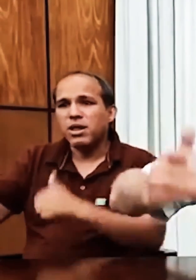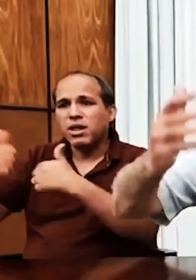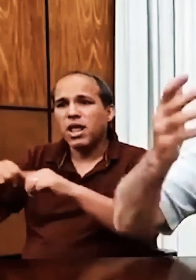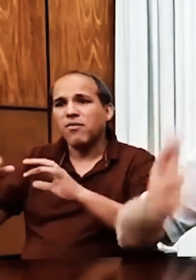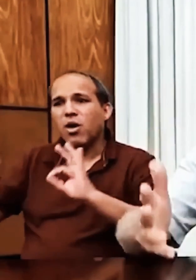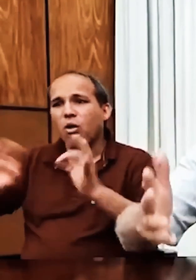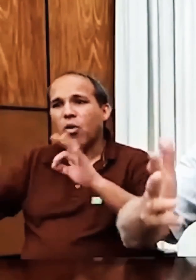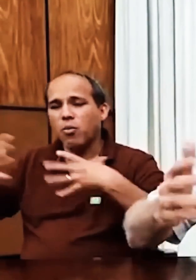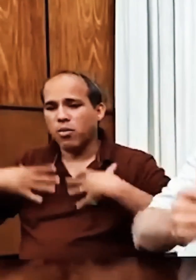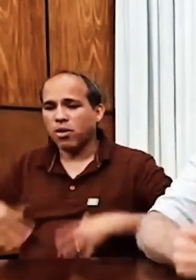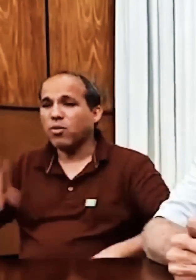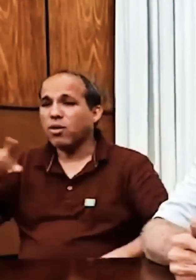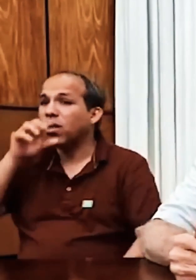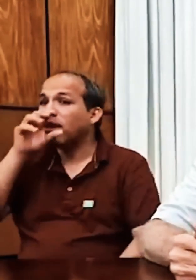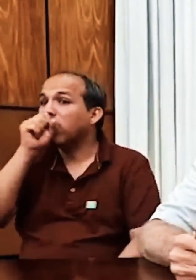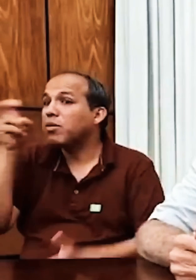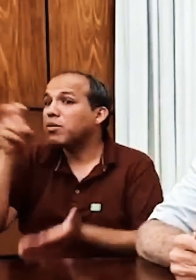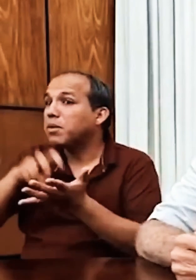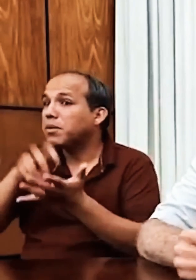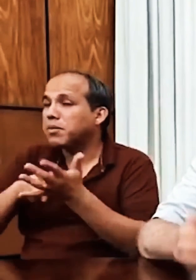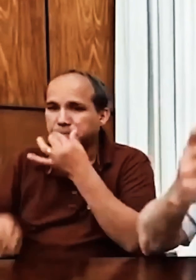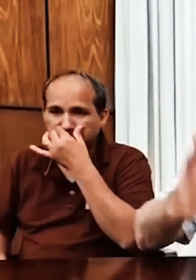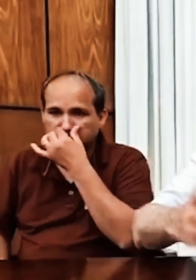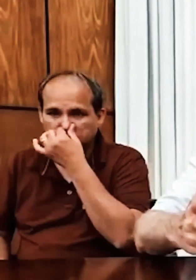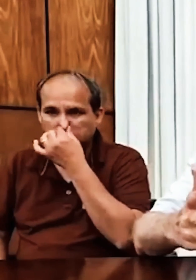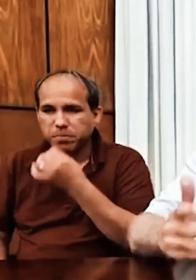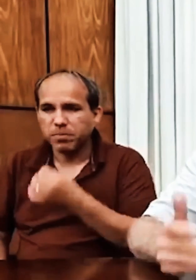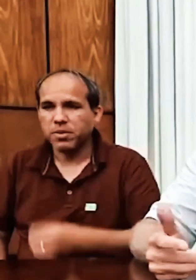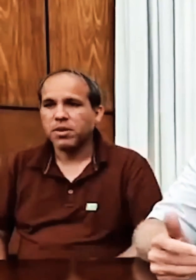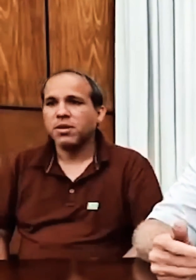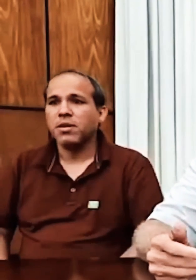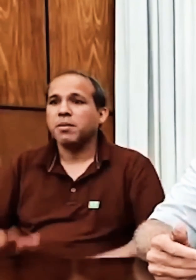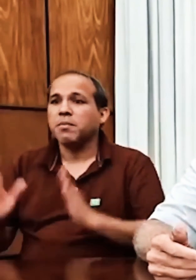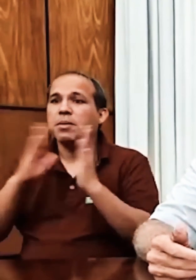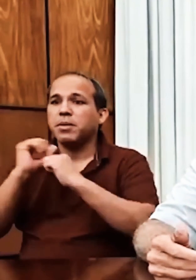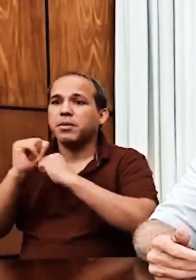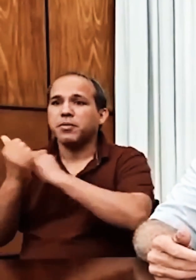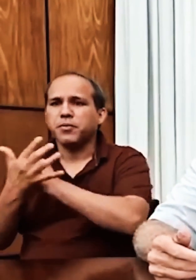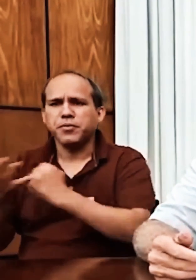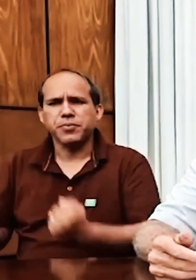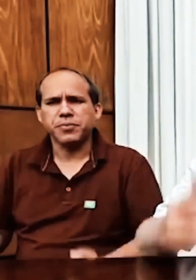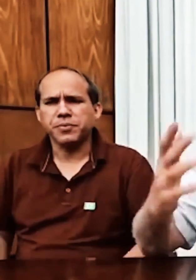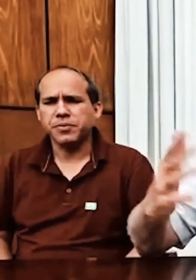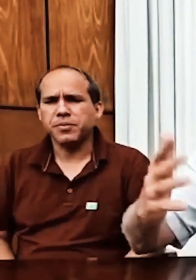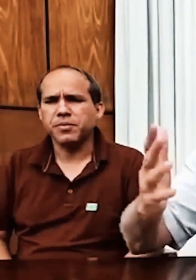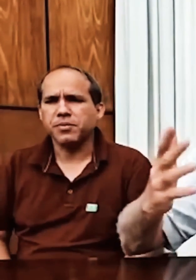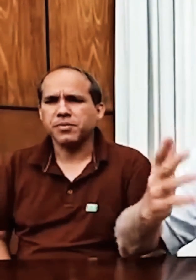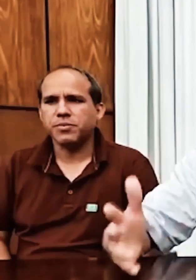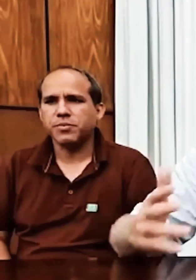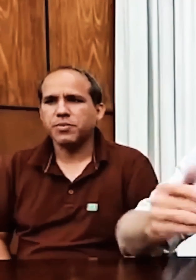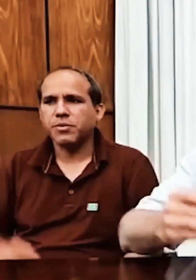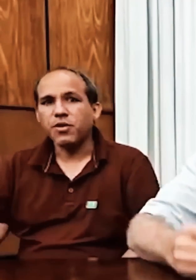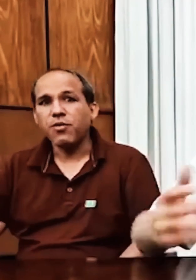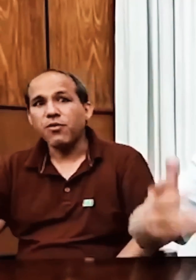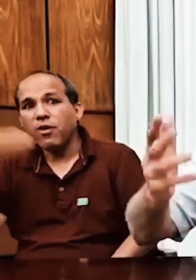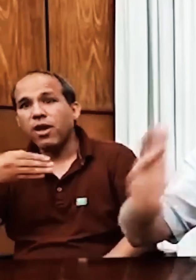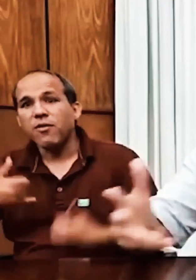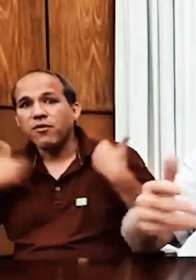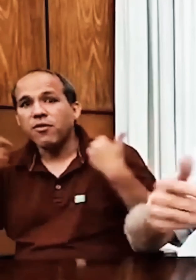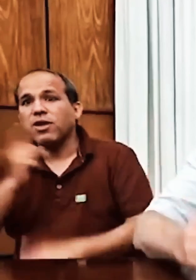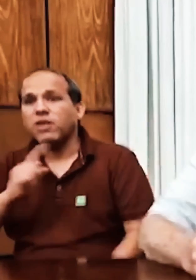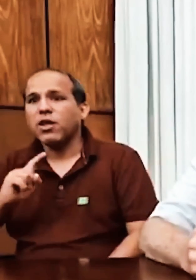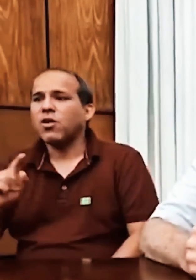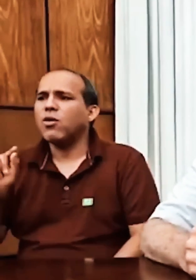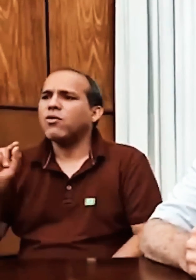arrumando num sábado de manhã, em plena Covid. Não iriam para festinhas, iriam